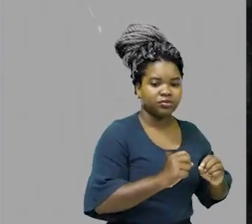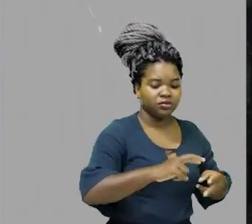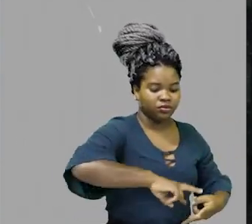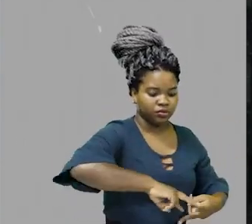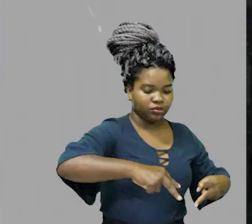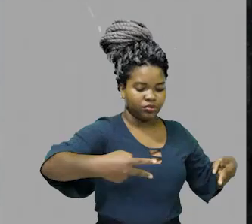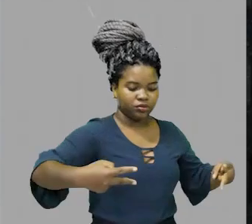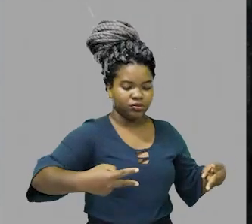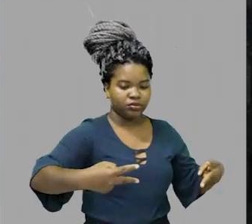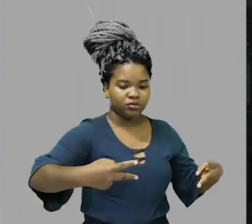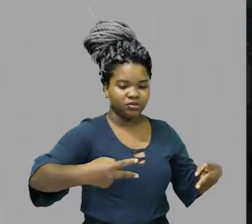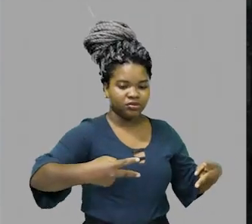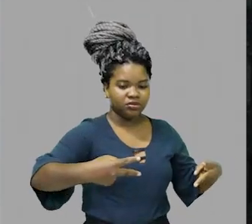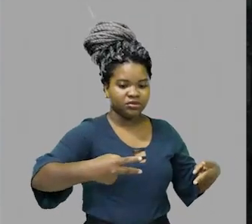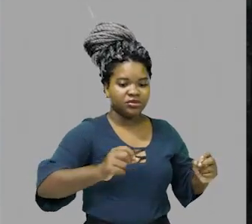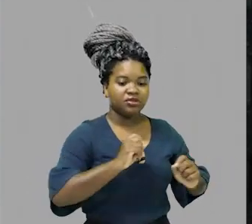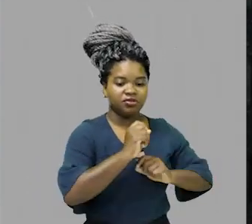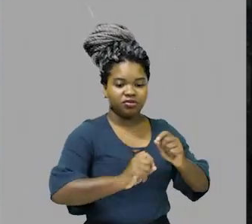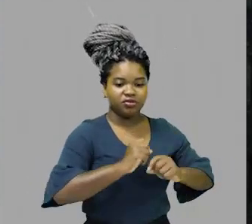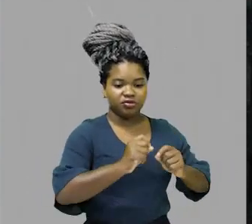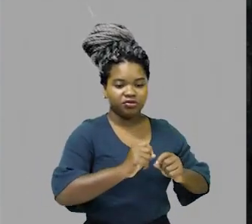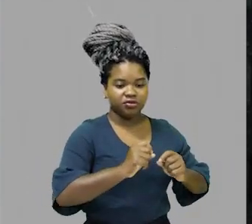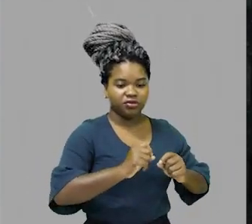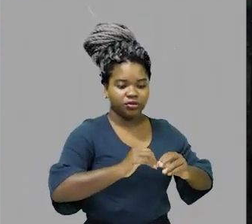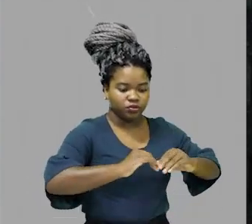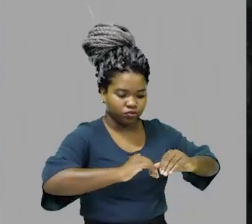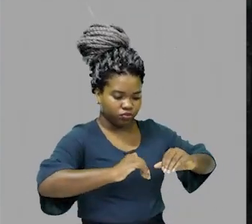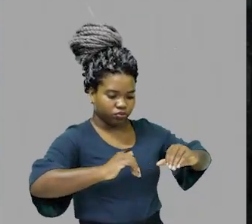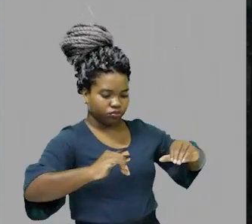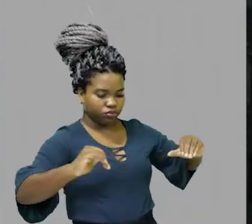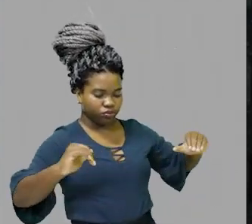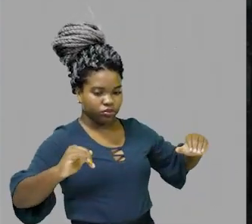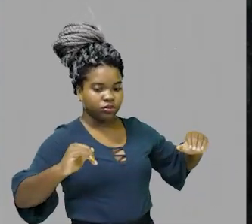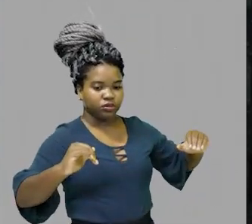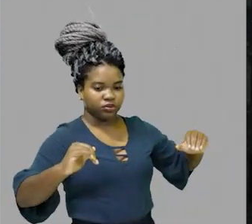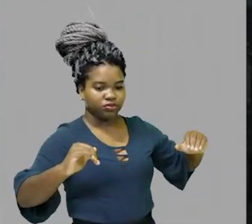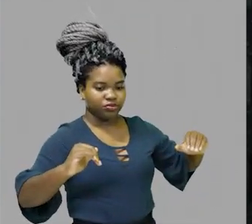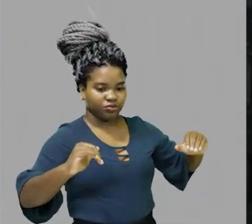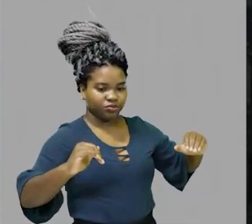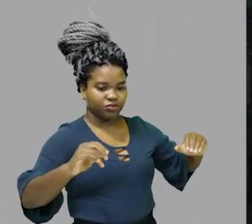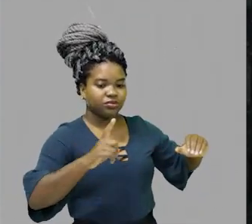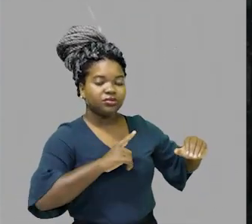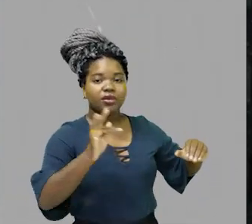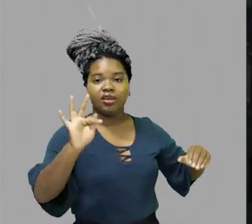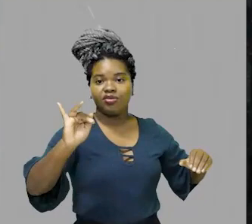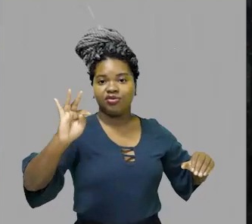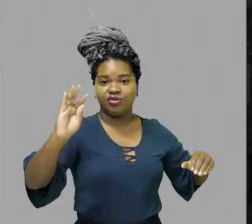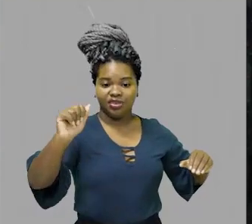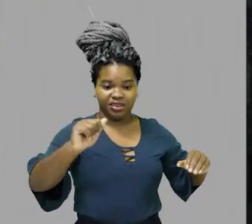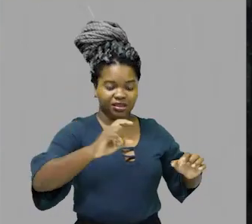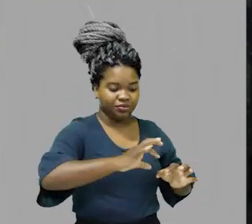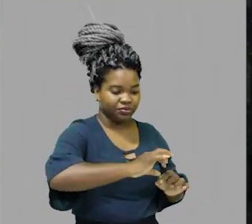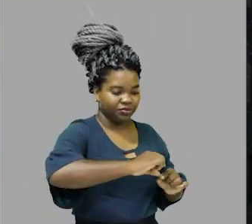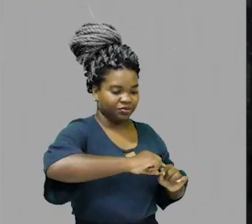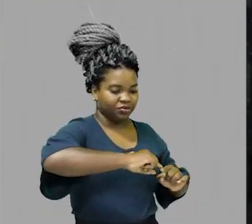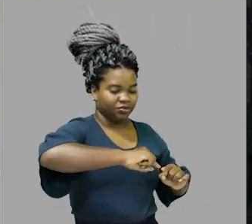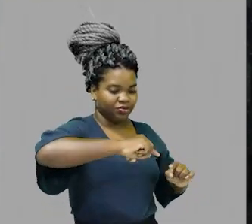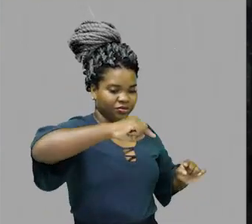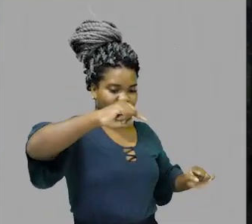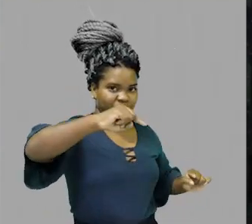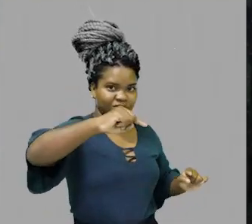Uma enzima, várias enzimas, na verdade, né? E uma delas, ela vai abrir a fita de DNA e, no caso